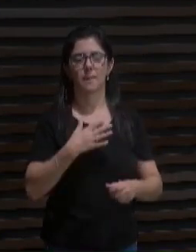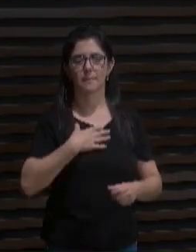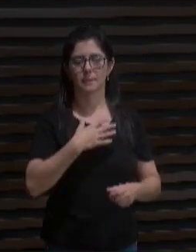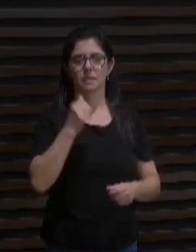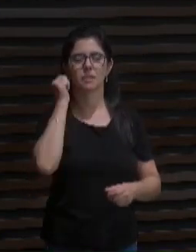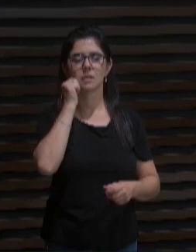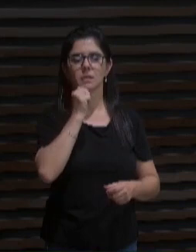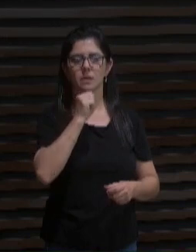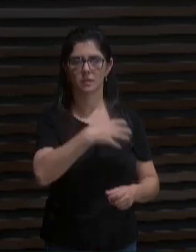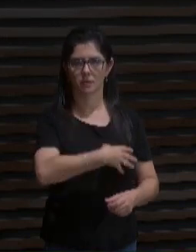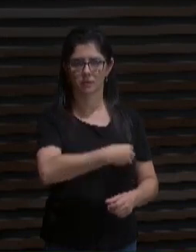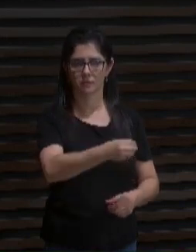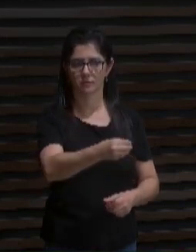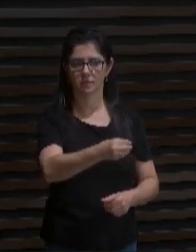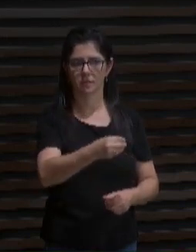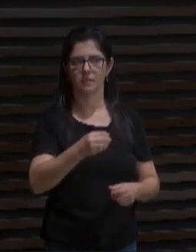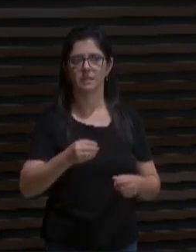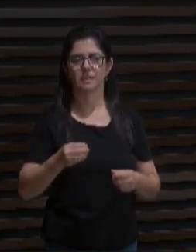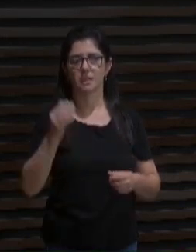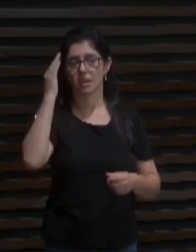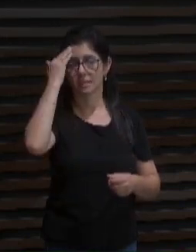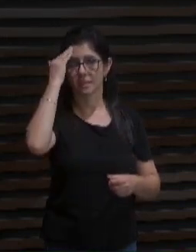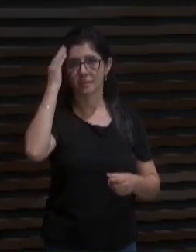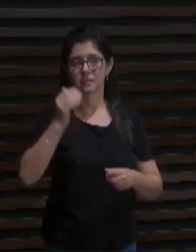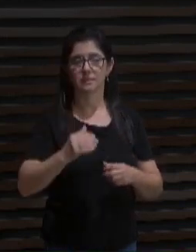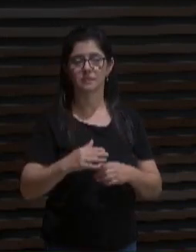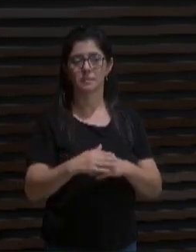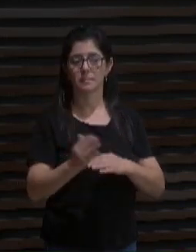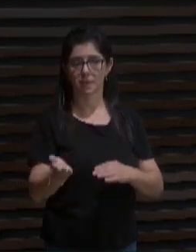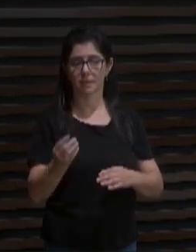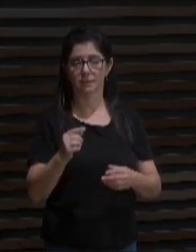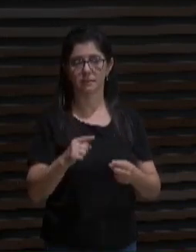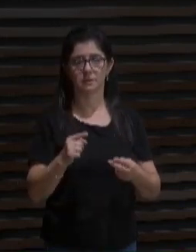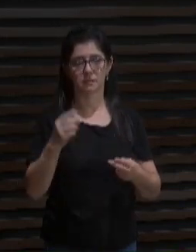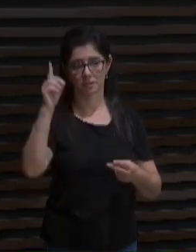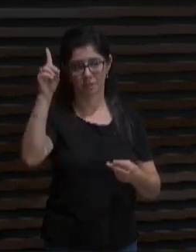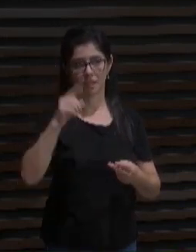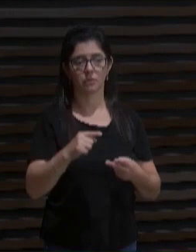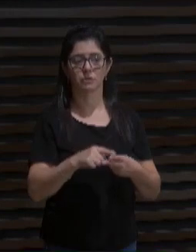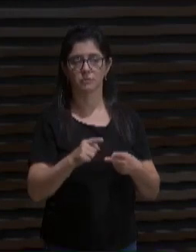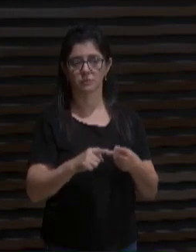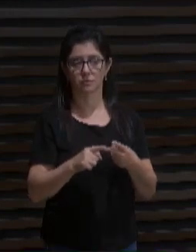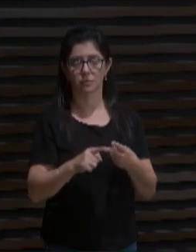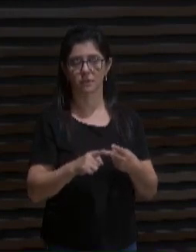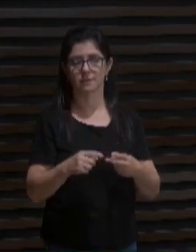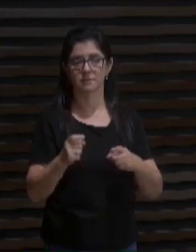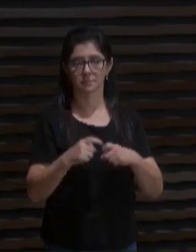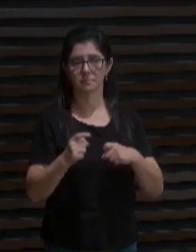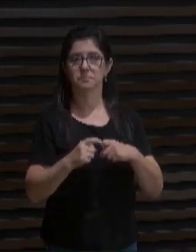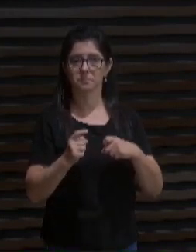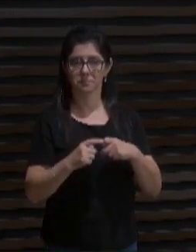agora querendo saber mais de Deus, meus filhos estão lá em São Paulo estudando medicina, o meu filho recebeu, olha mãe, o